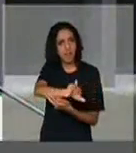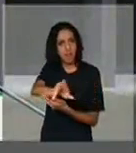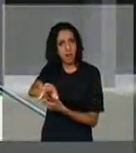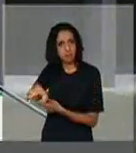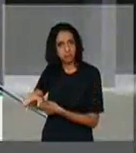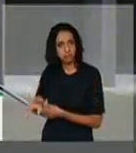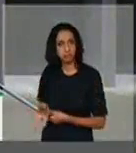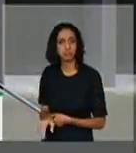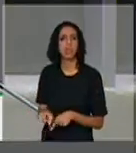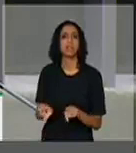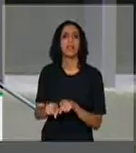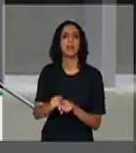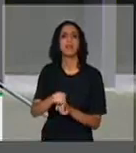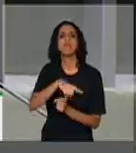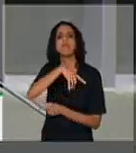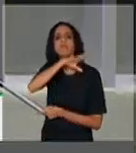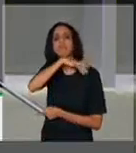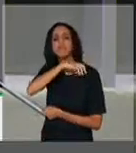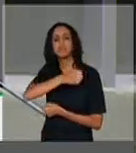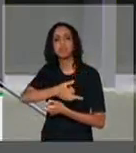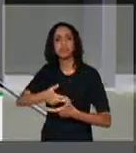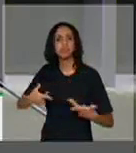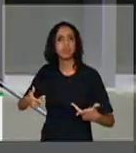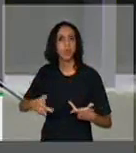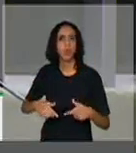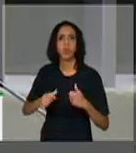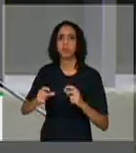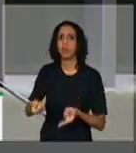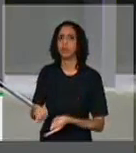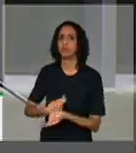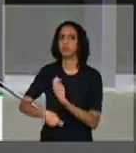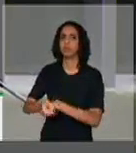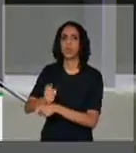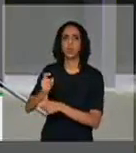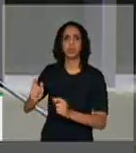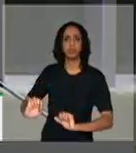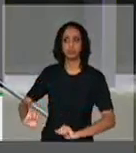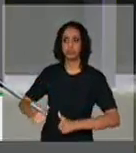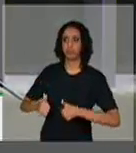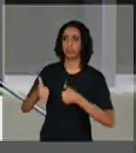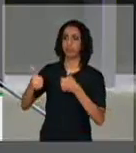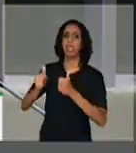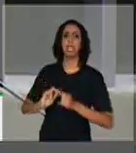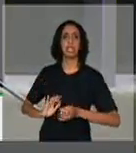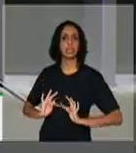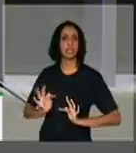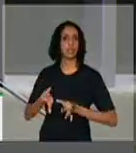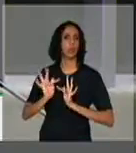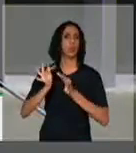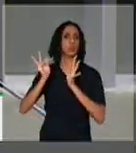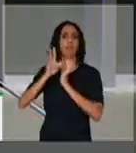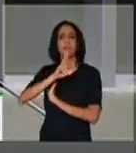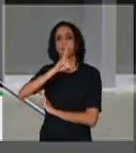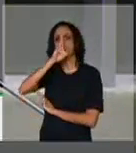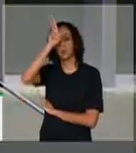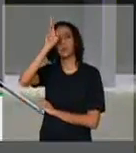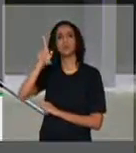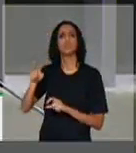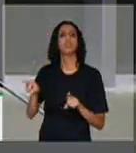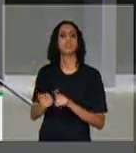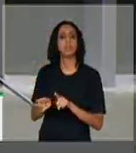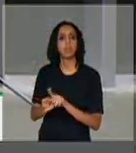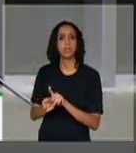e pecuária de altíssimo rendimento e qualidade, com uso intensivo de tecnologia e modelos